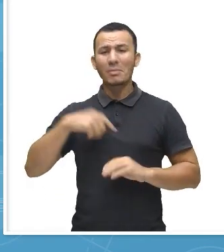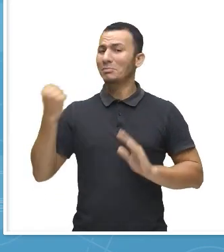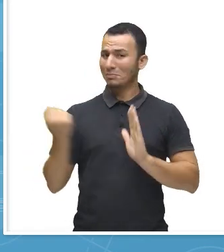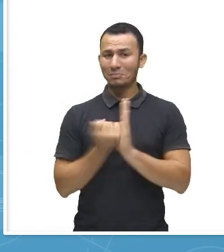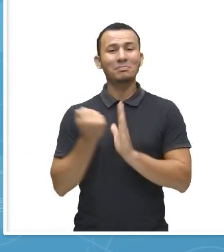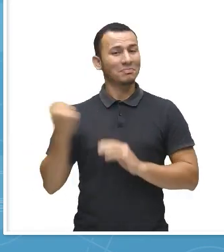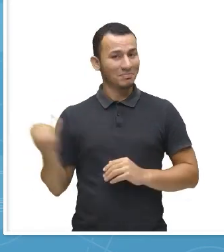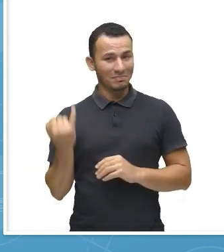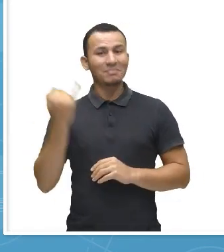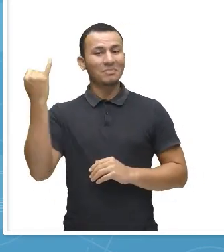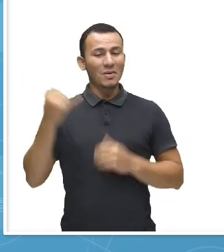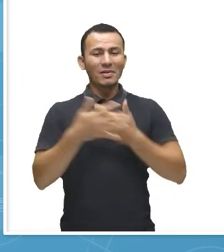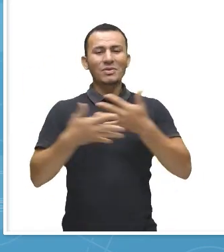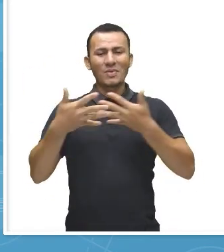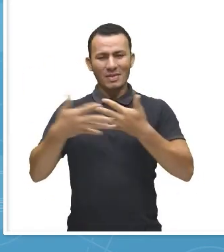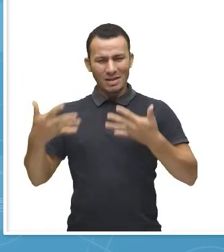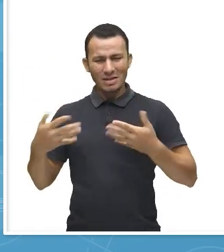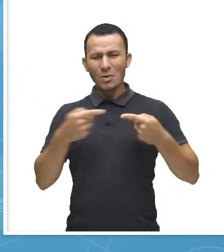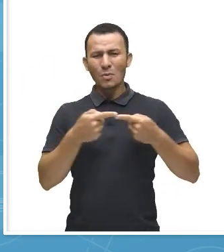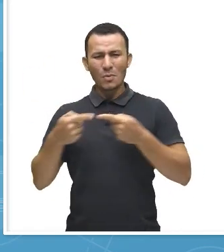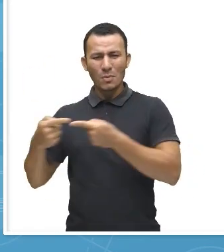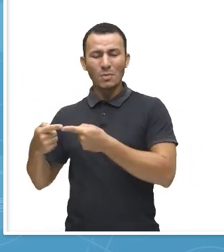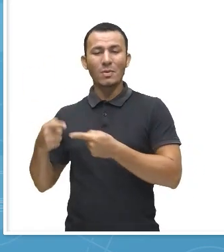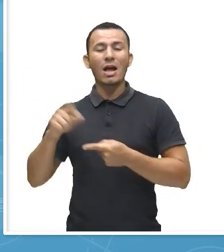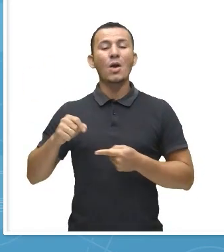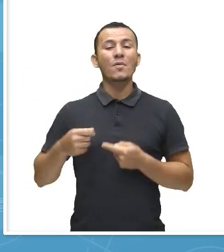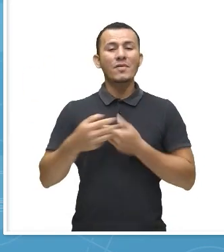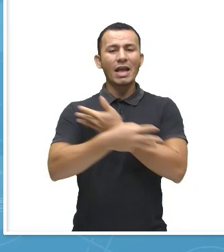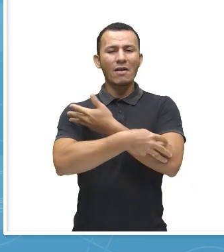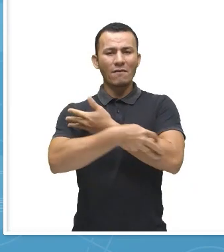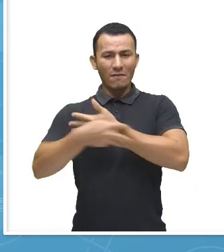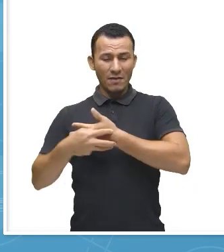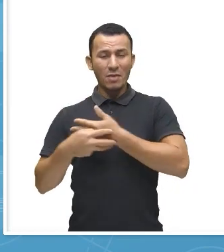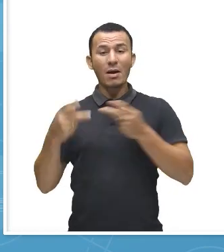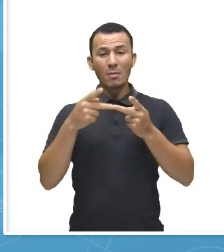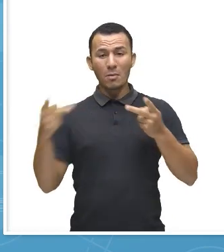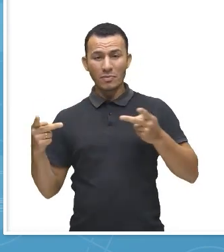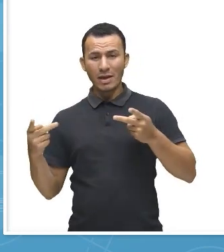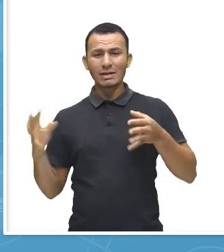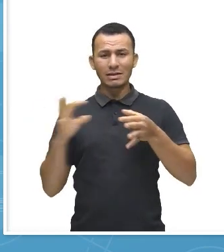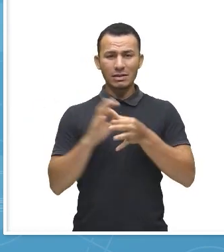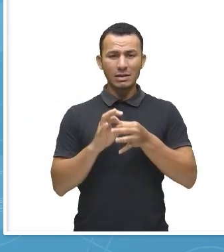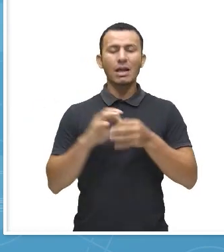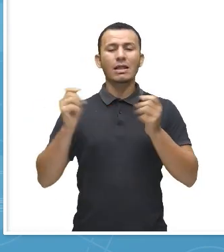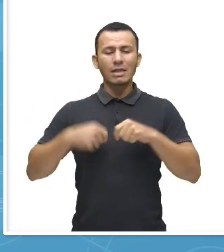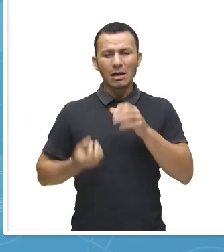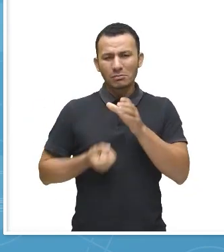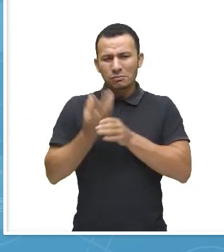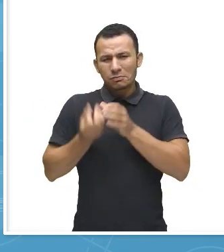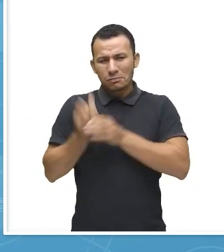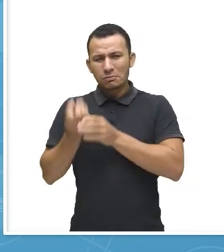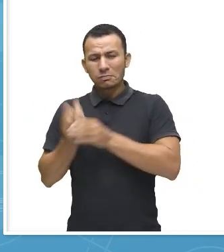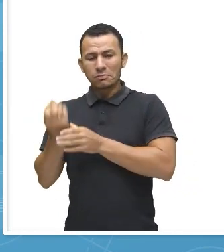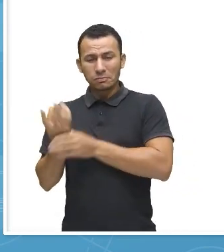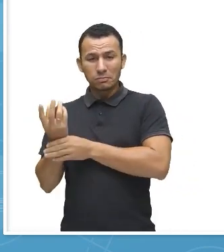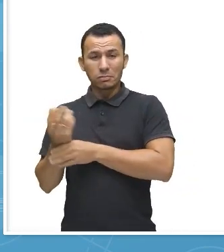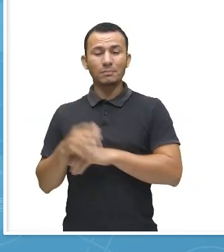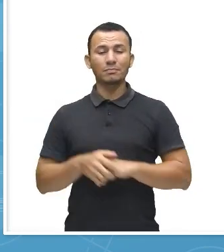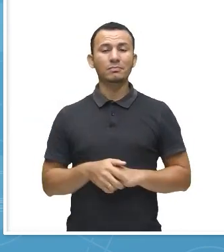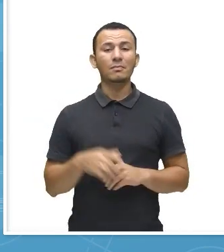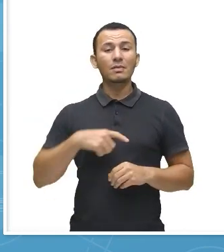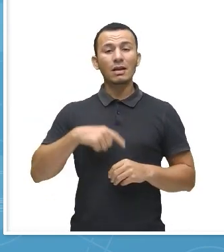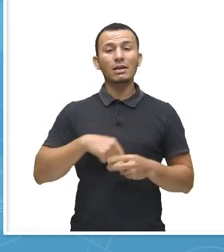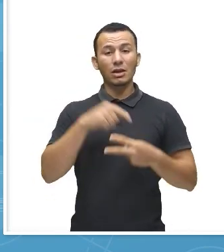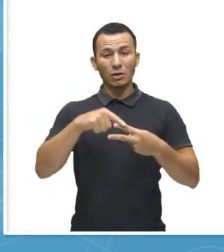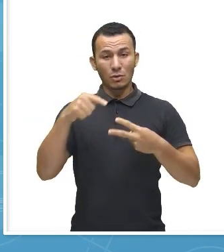no tecido conjuntivo é a presença de fibras proteicas. Podem ser formadas pelas proteínas da elastina,